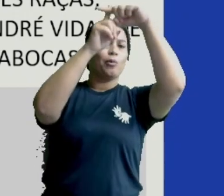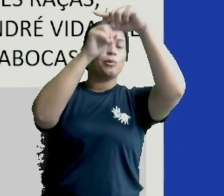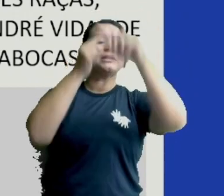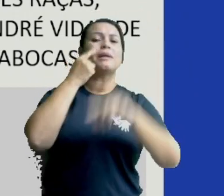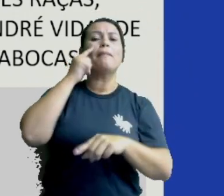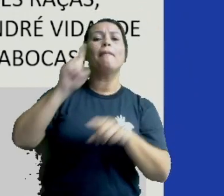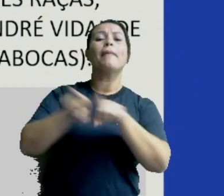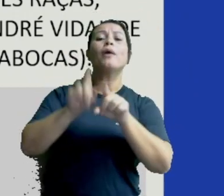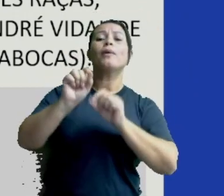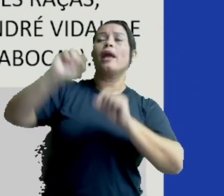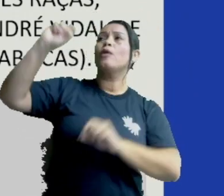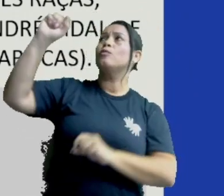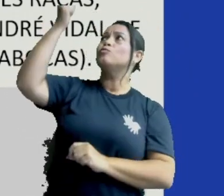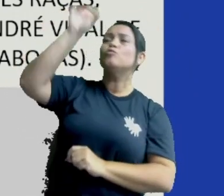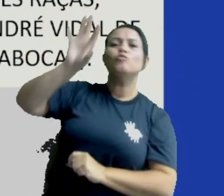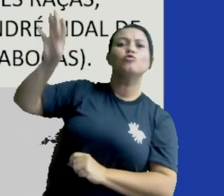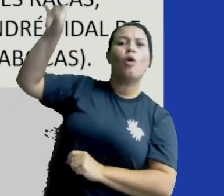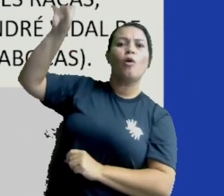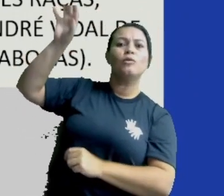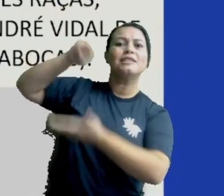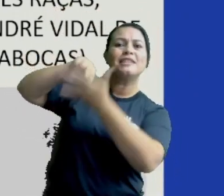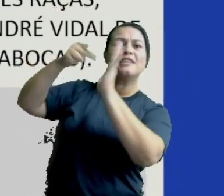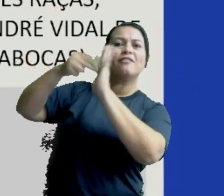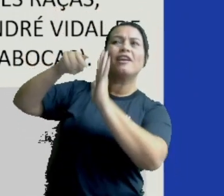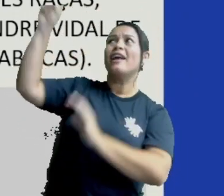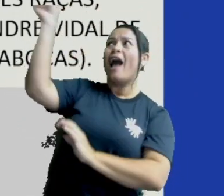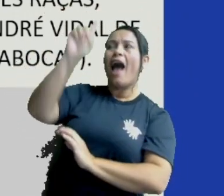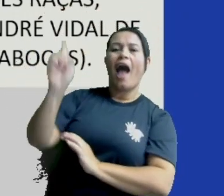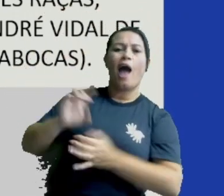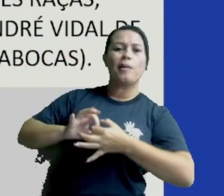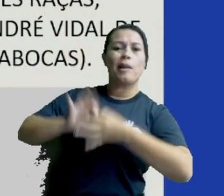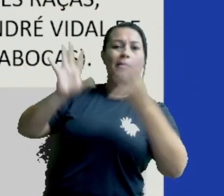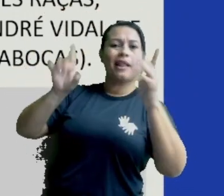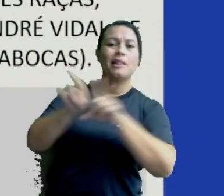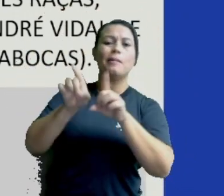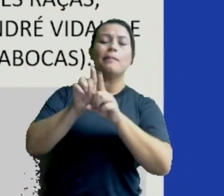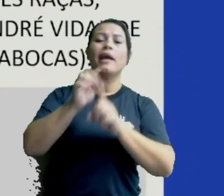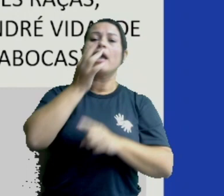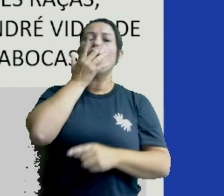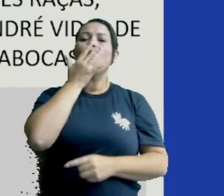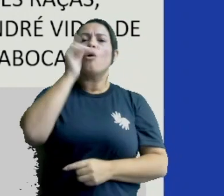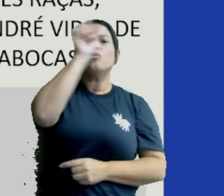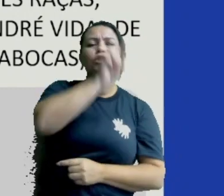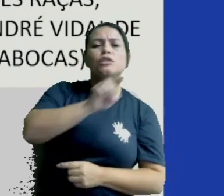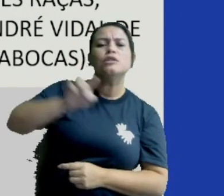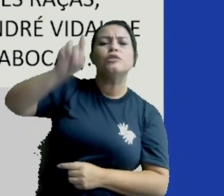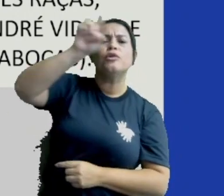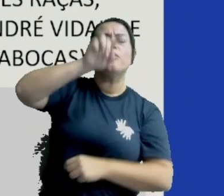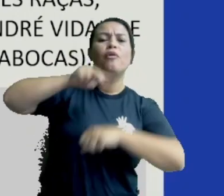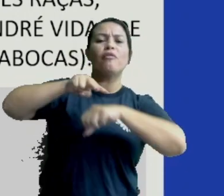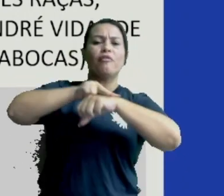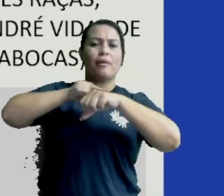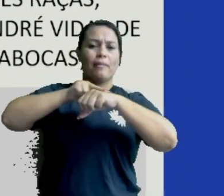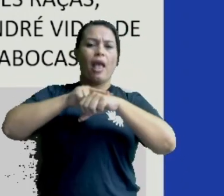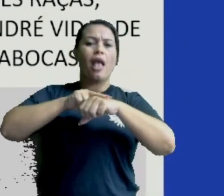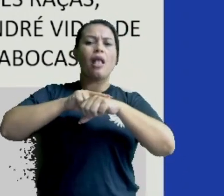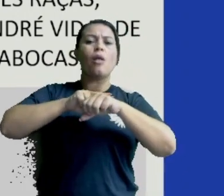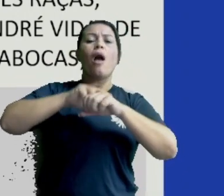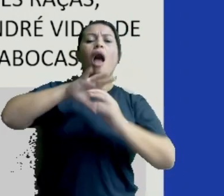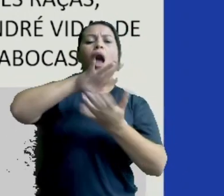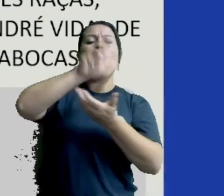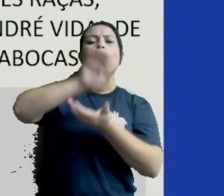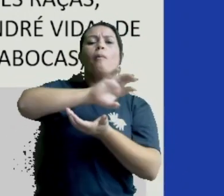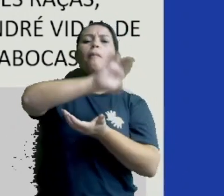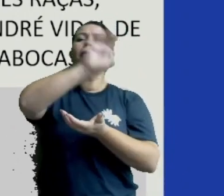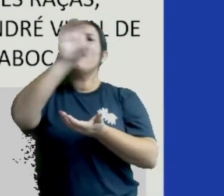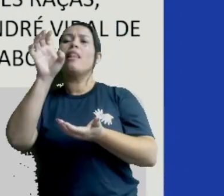O sol, raios de liberdade. O círculo vermelho, o meridiano imaginário.